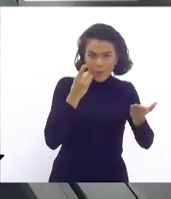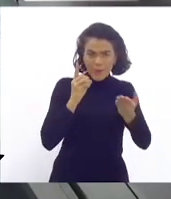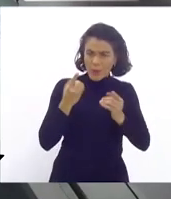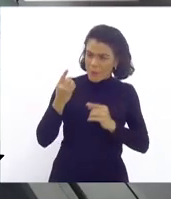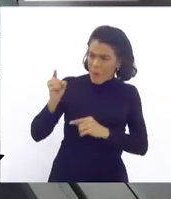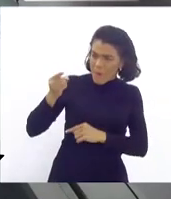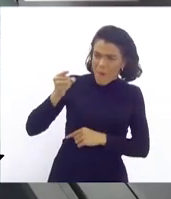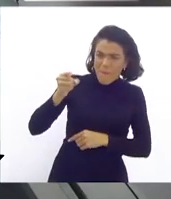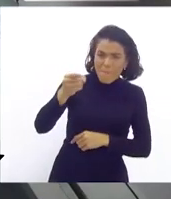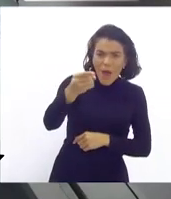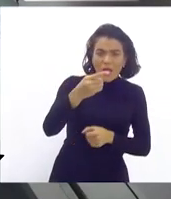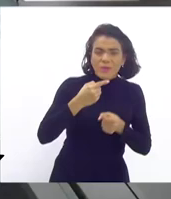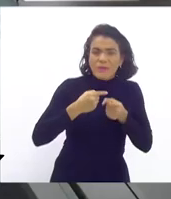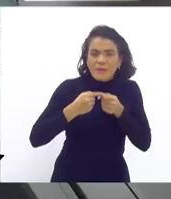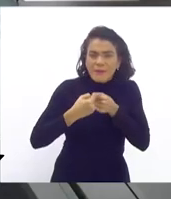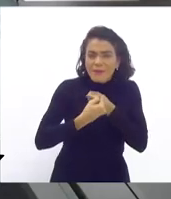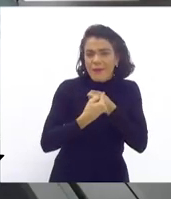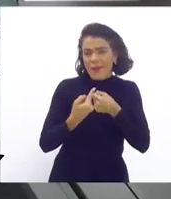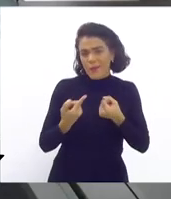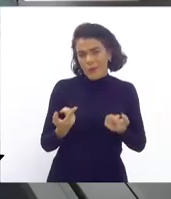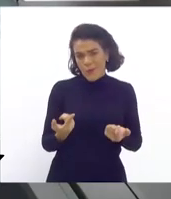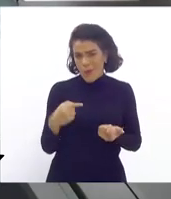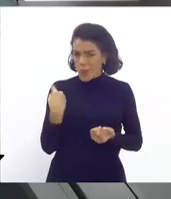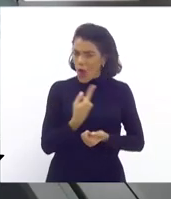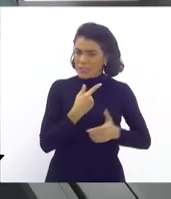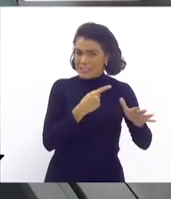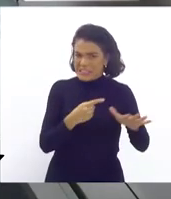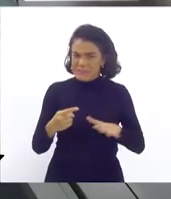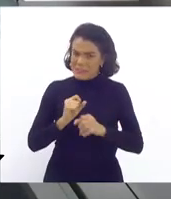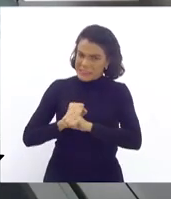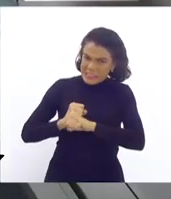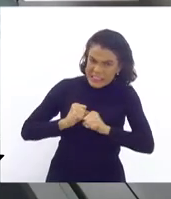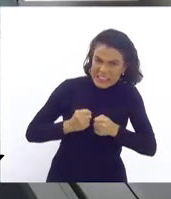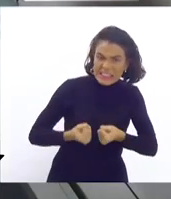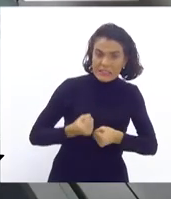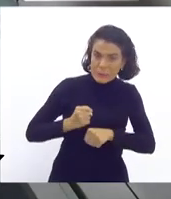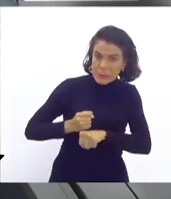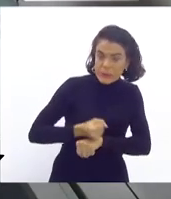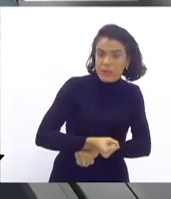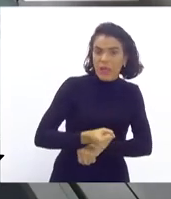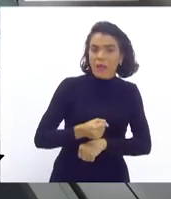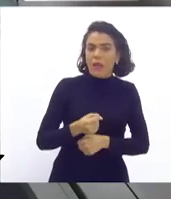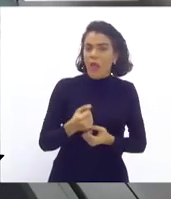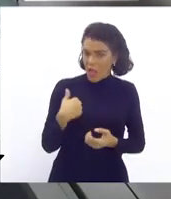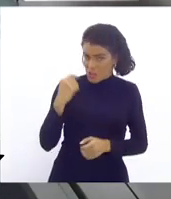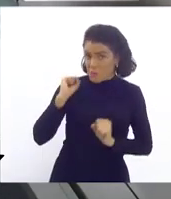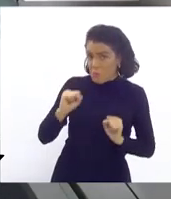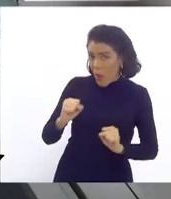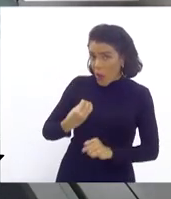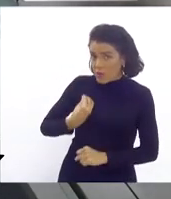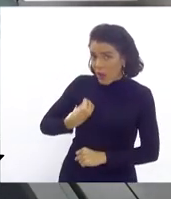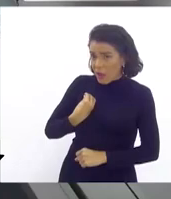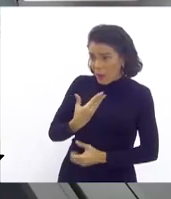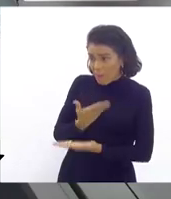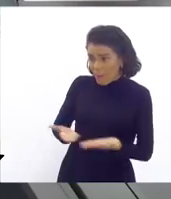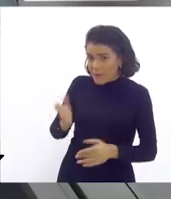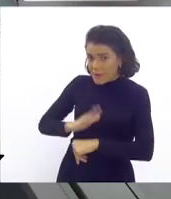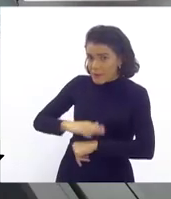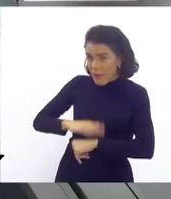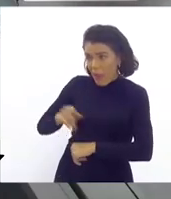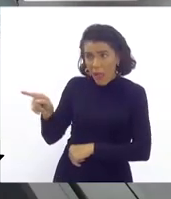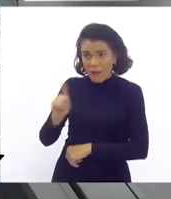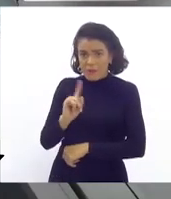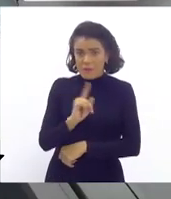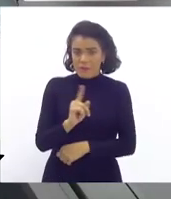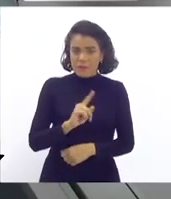do Estado todos nós numa semana intensa de muito trabalho agora mesmo estava na presidência e a gente pode estar aqui perdendo o nosso tempo e